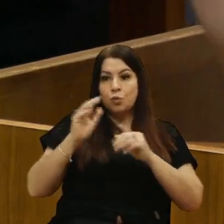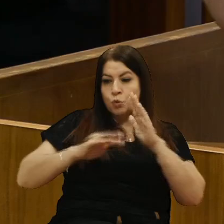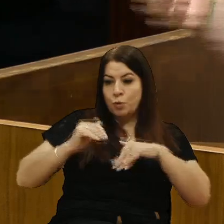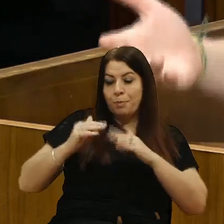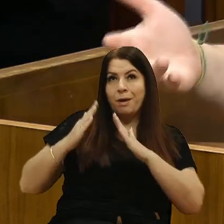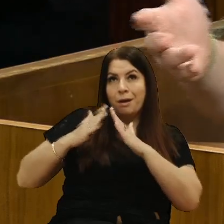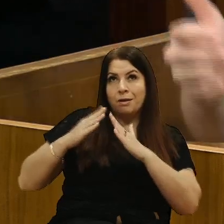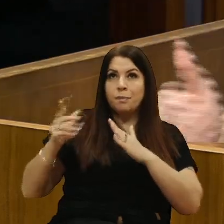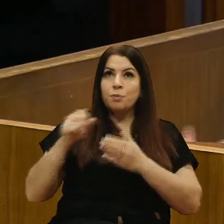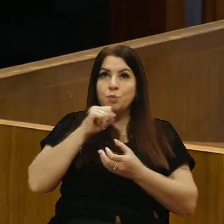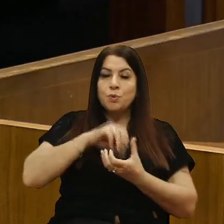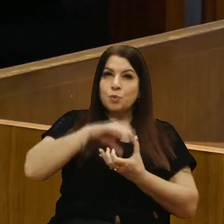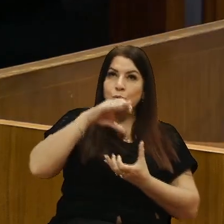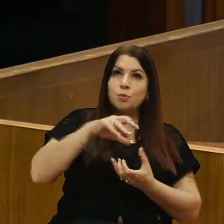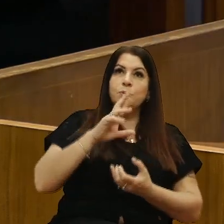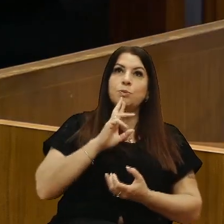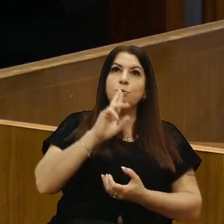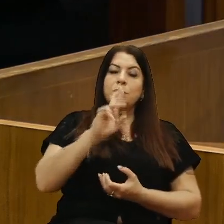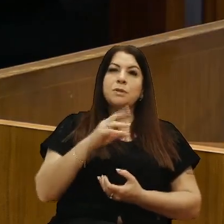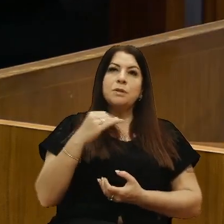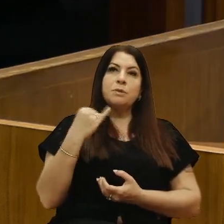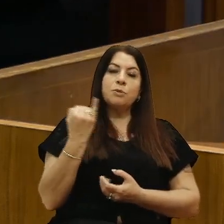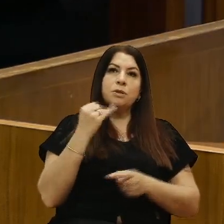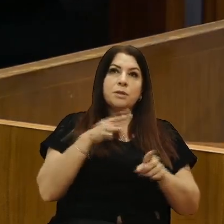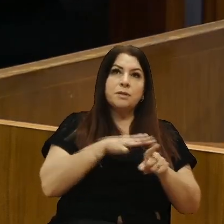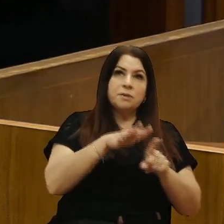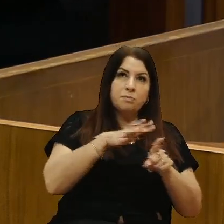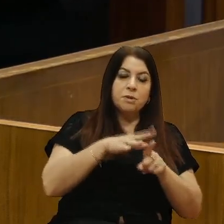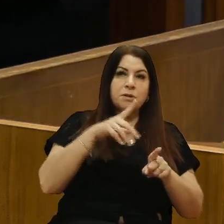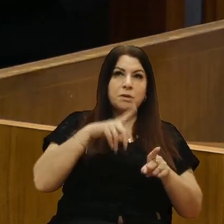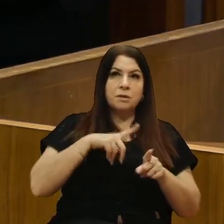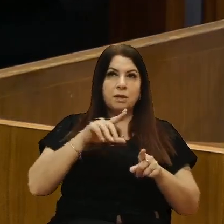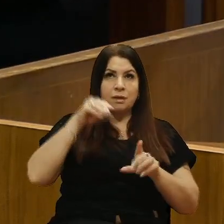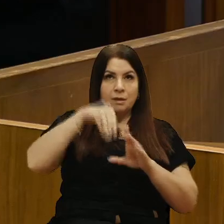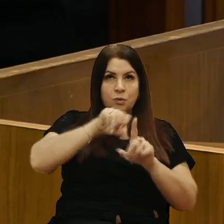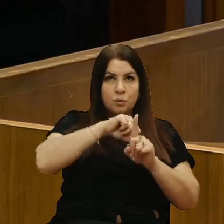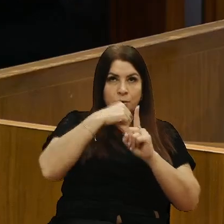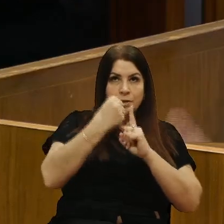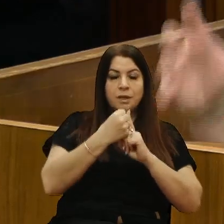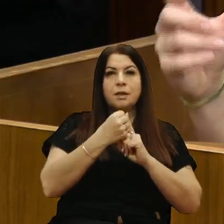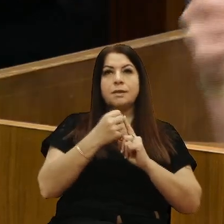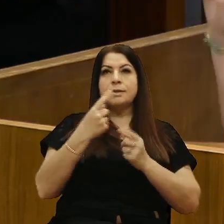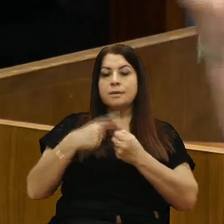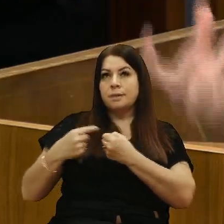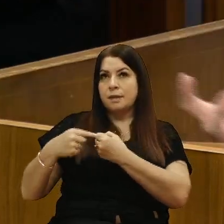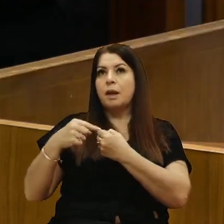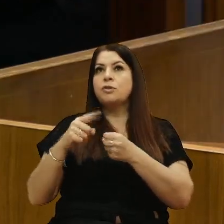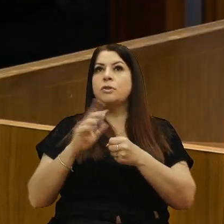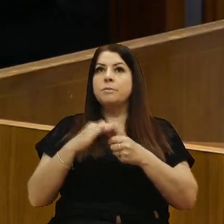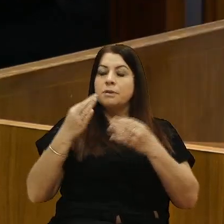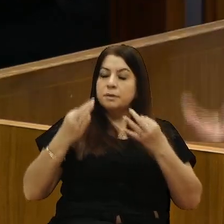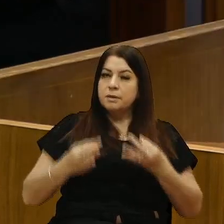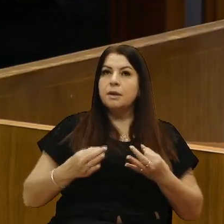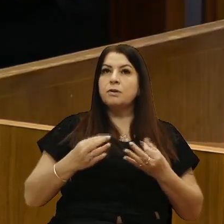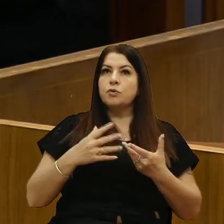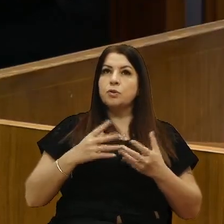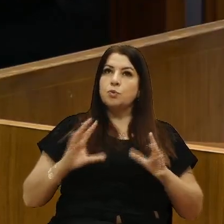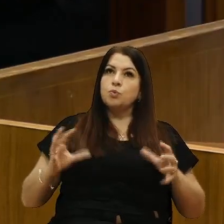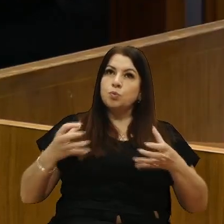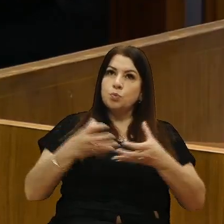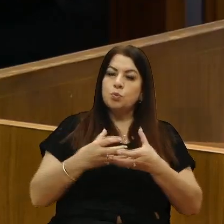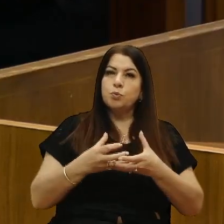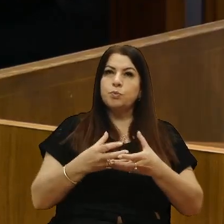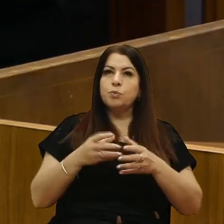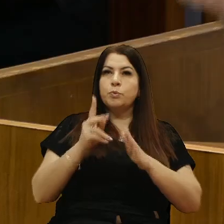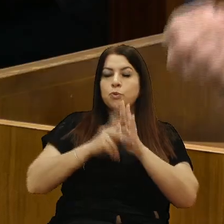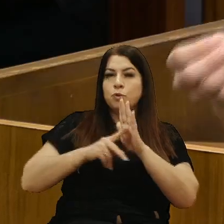é poder hoje responder a uma importante demanda que existe na nossa sociedade, na nossa cidade, de uma forma mais efetiva, de uma forma coletiva, com